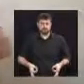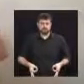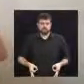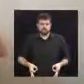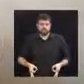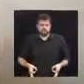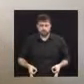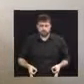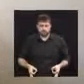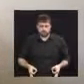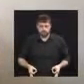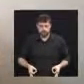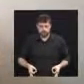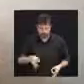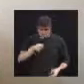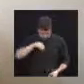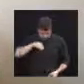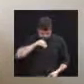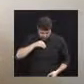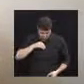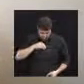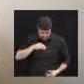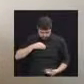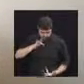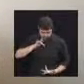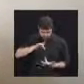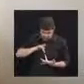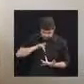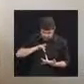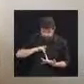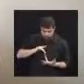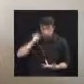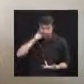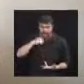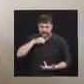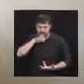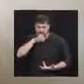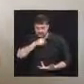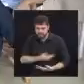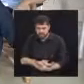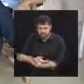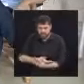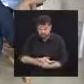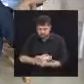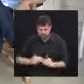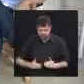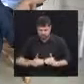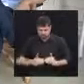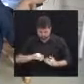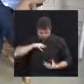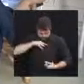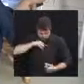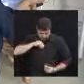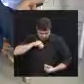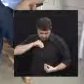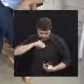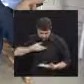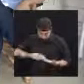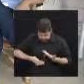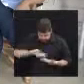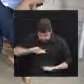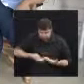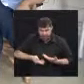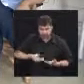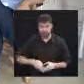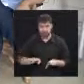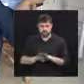gestantes, para conversar com o próprio filho intraútero. Então você pode fazer isso também. Doutor, e para a gente encerrar esse bloco,